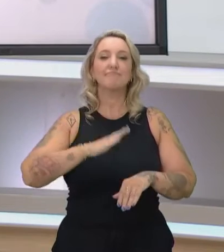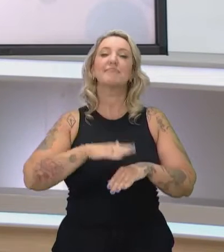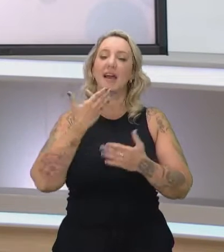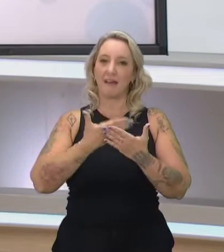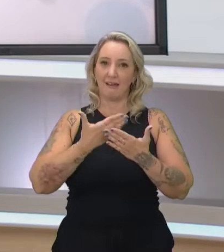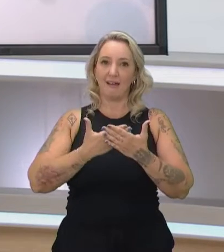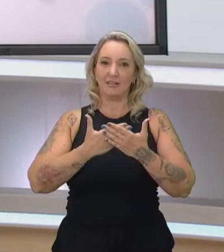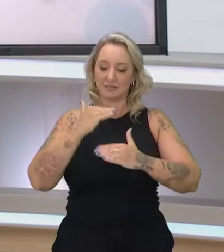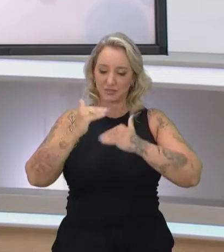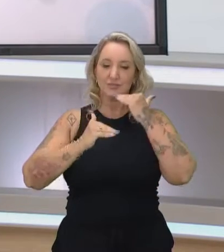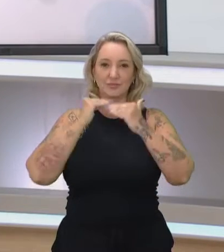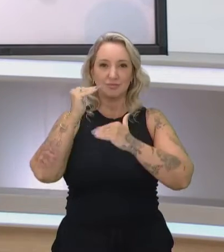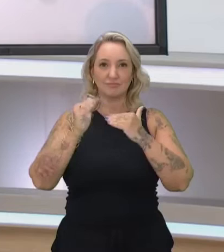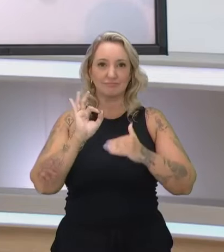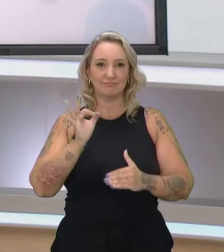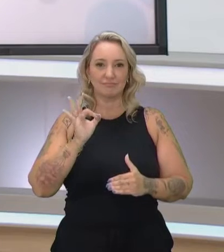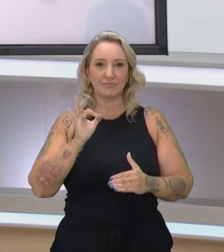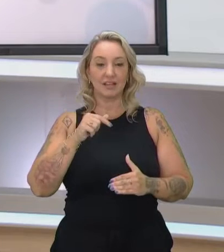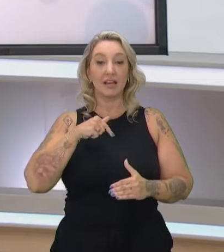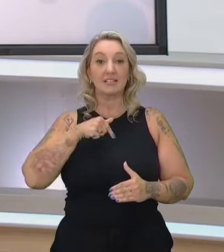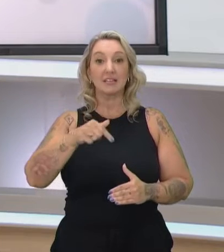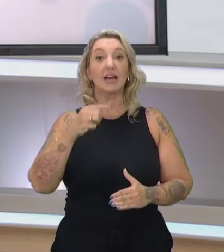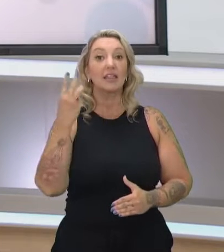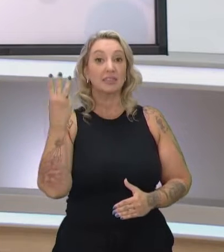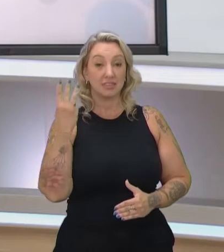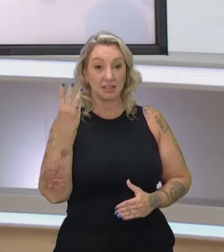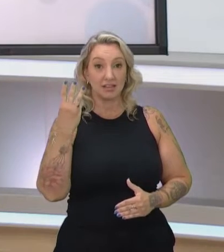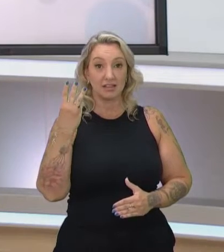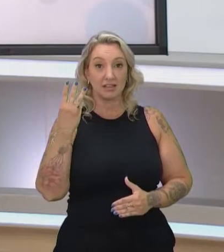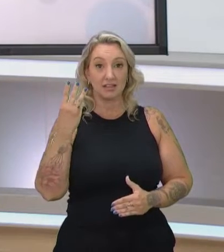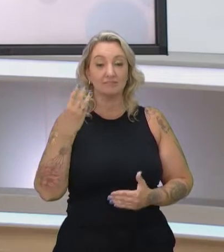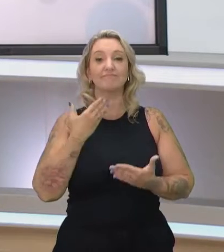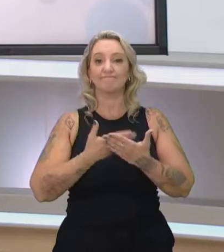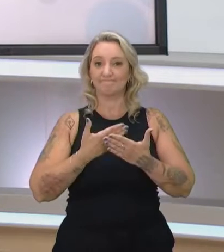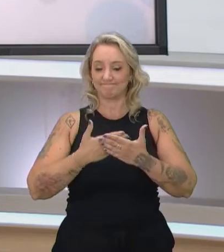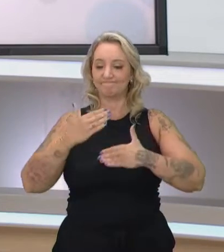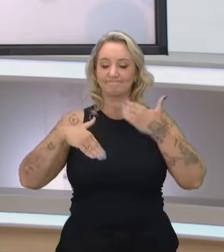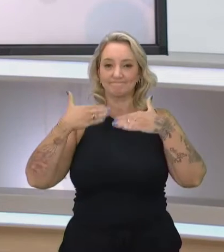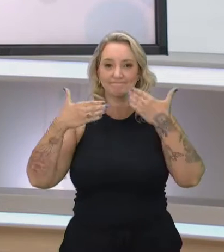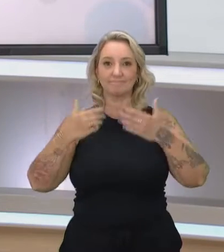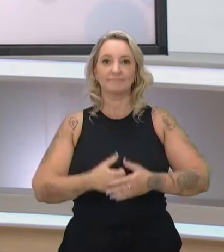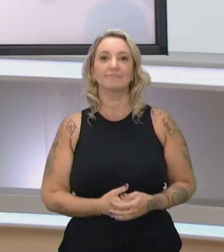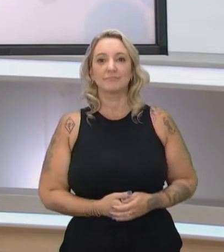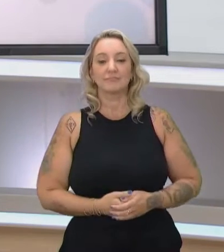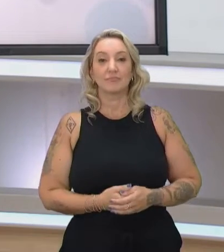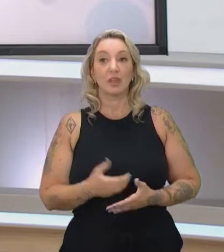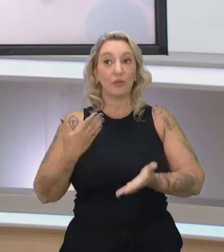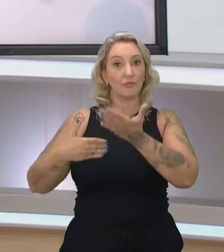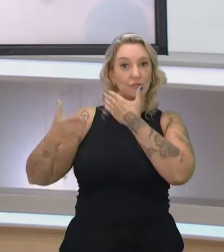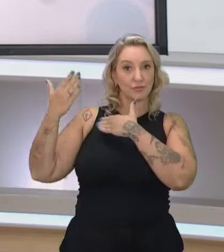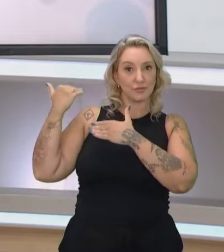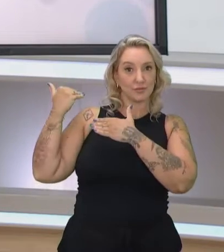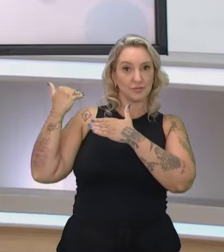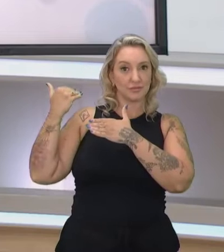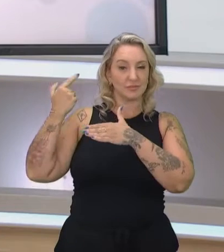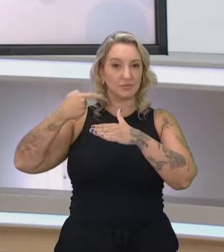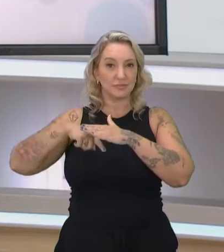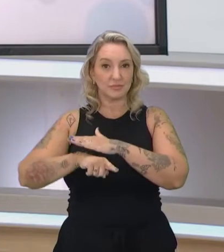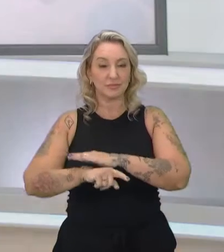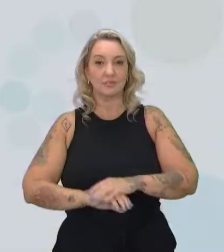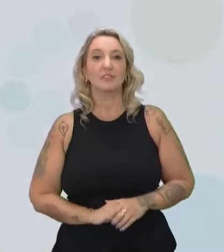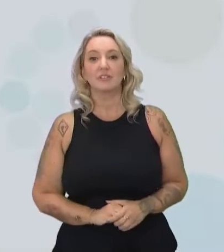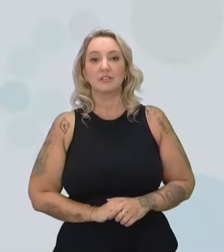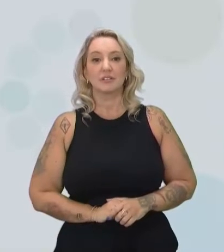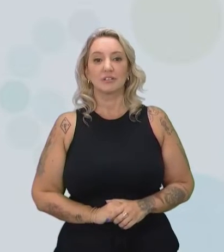aí de desenvolvimento, né? É a semana 3 com aula do desenvolvimento. Vamos lá então, ó, retomando aí o nosso